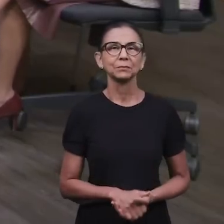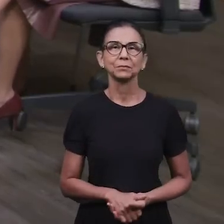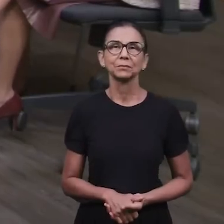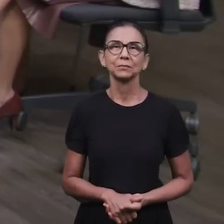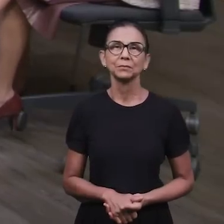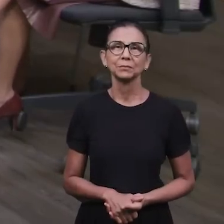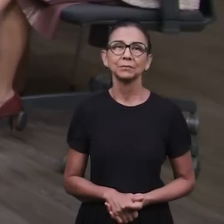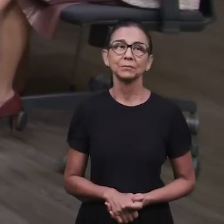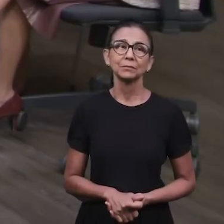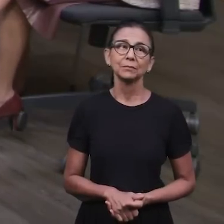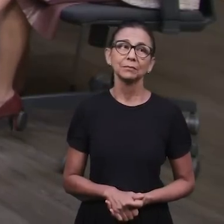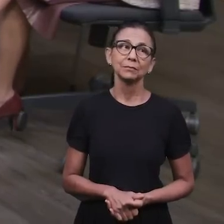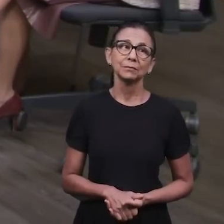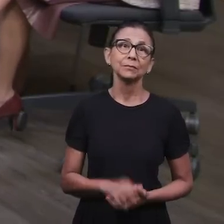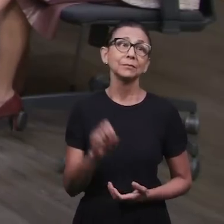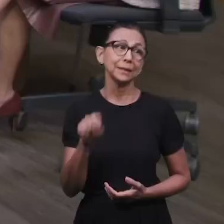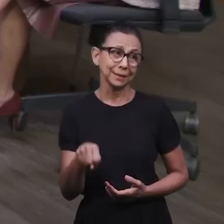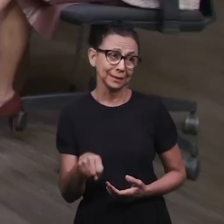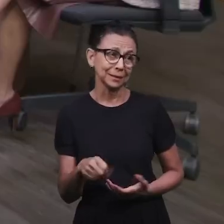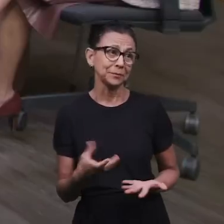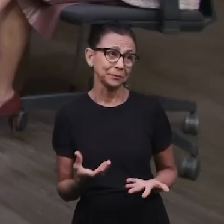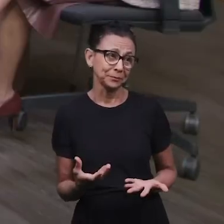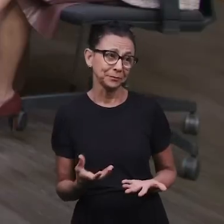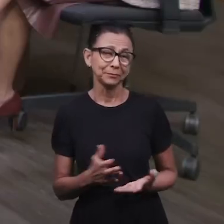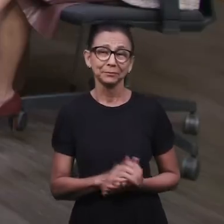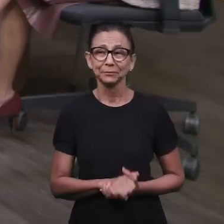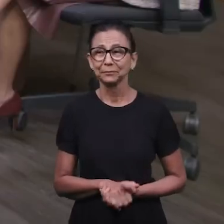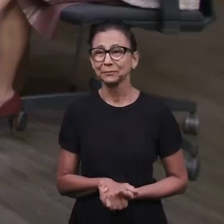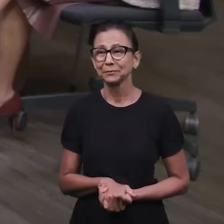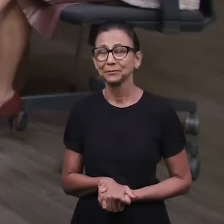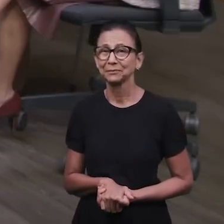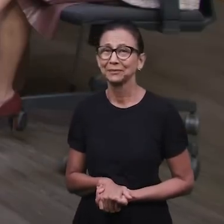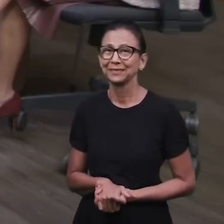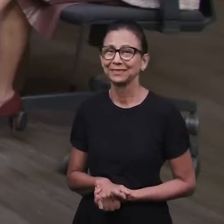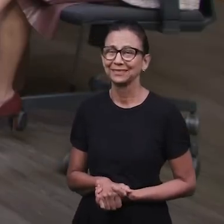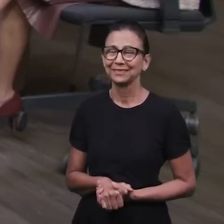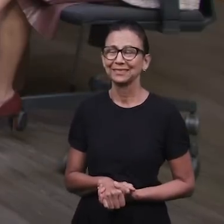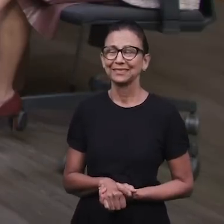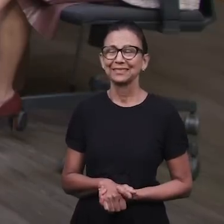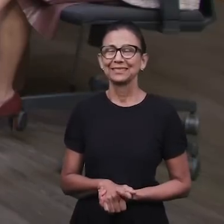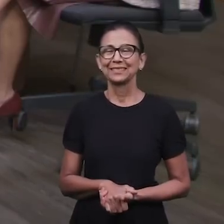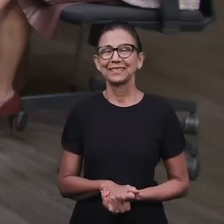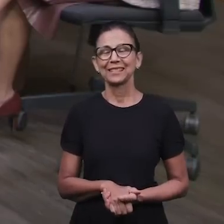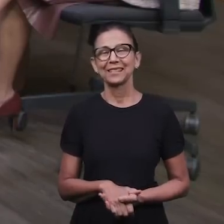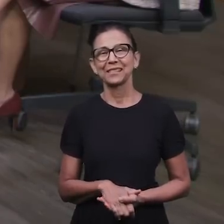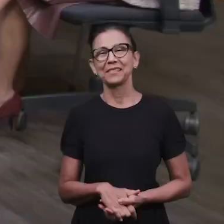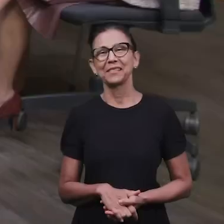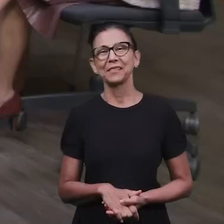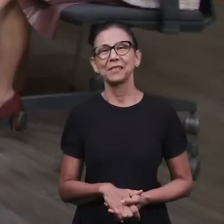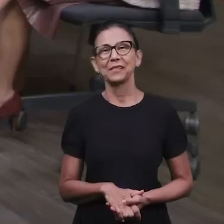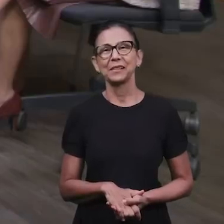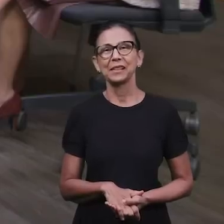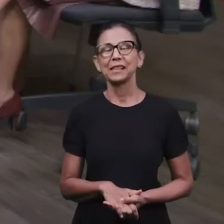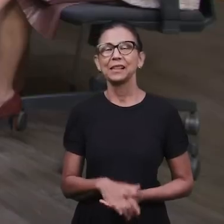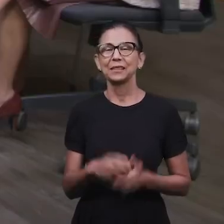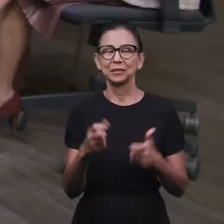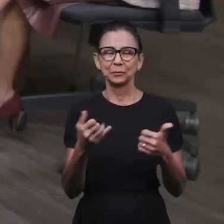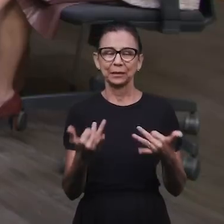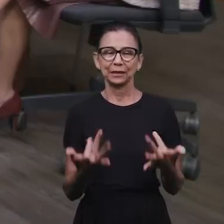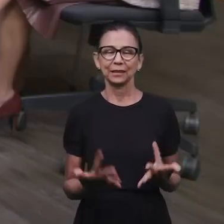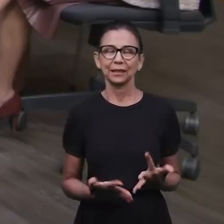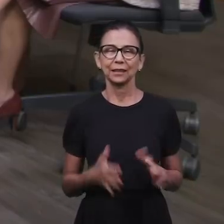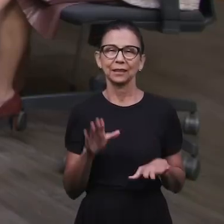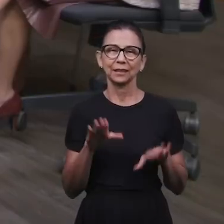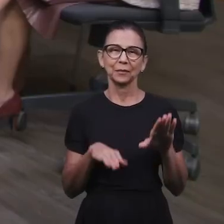Mas é porque vai depender sempre da ação do Espírito Santo. Para a gente poder,